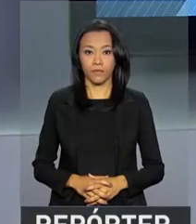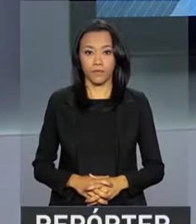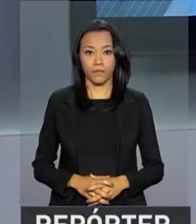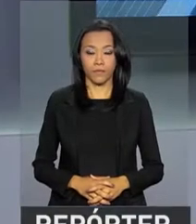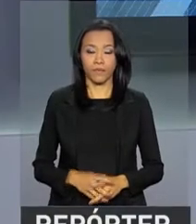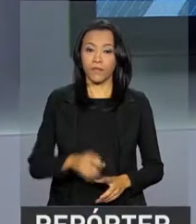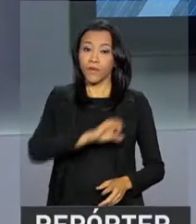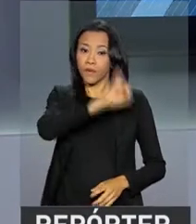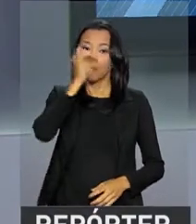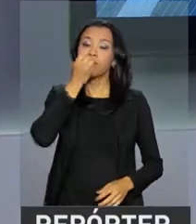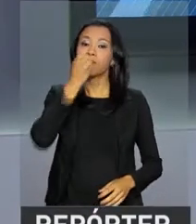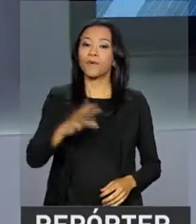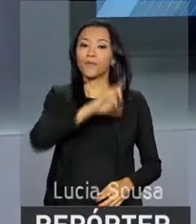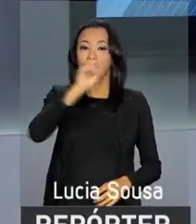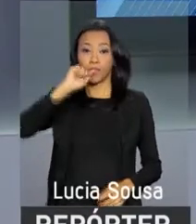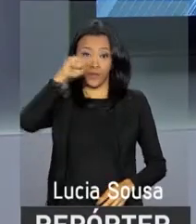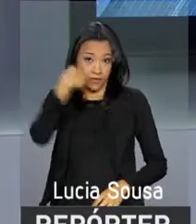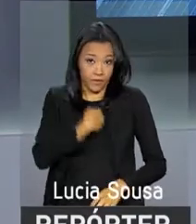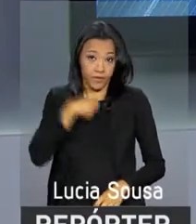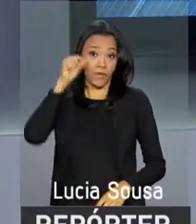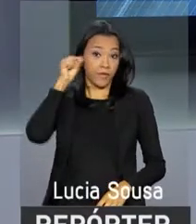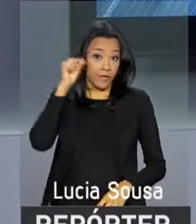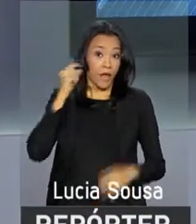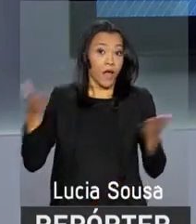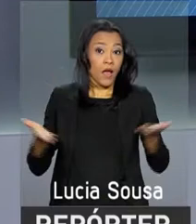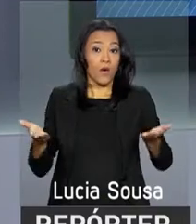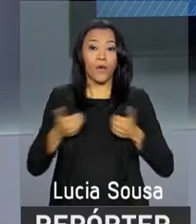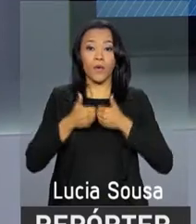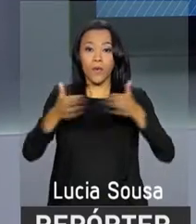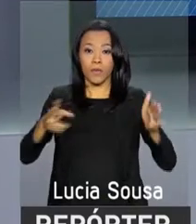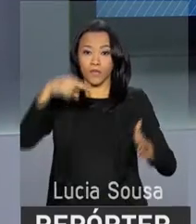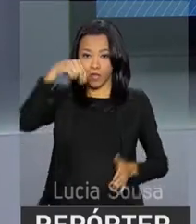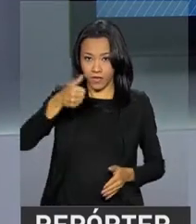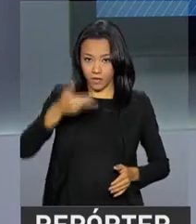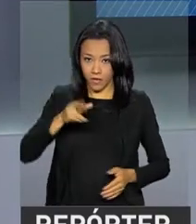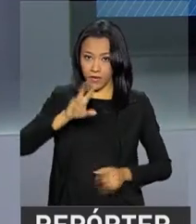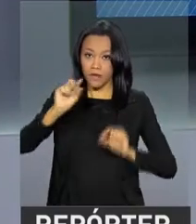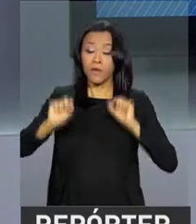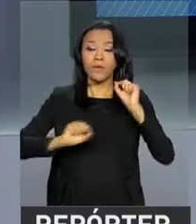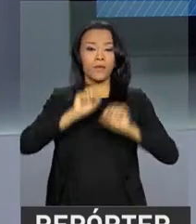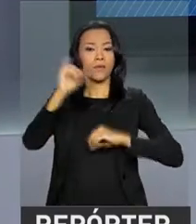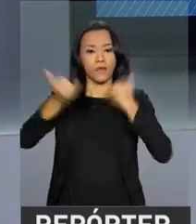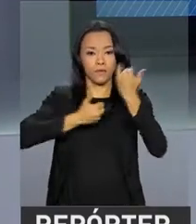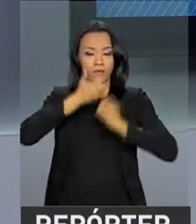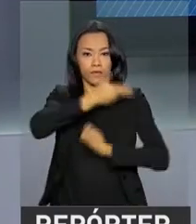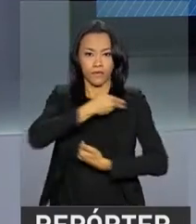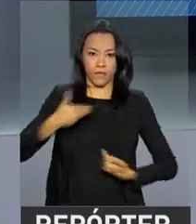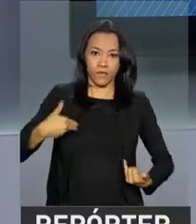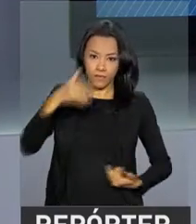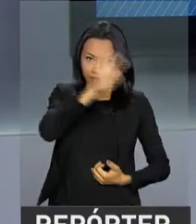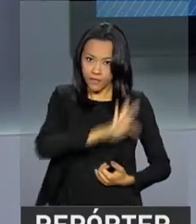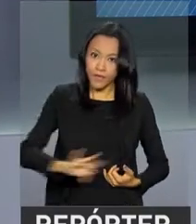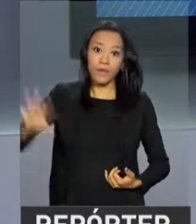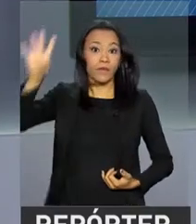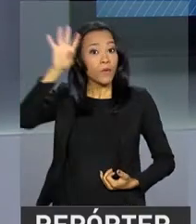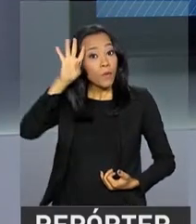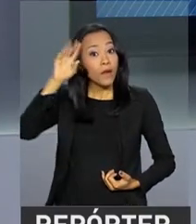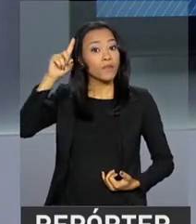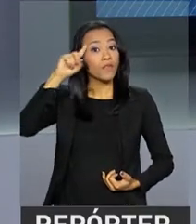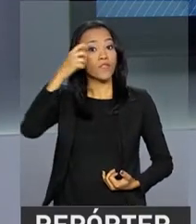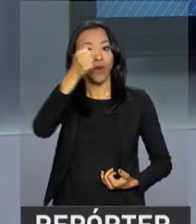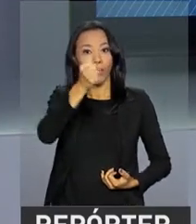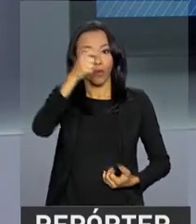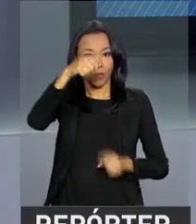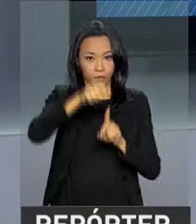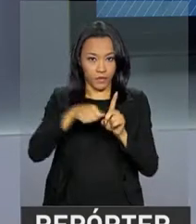olá bom dia eu sou thaíssa dias e começa agora o repórter nbr com as notícias do governo federal desta quarta feira 8 de